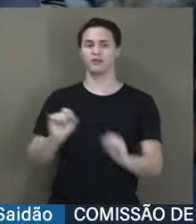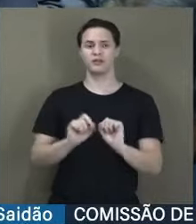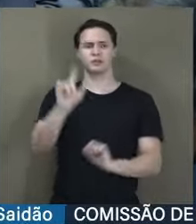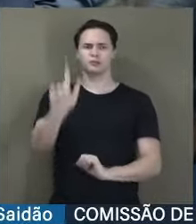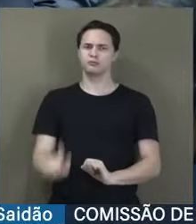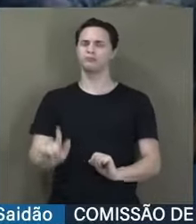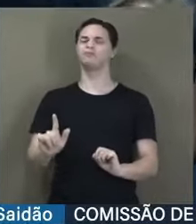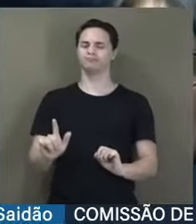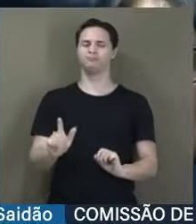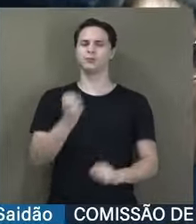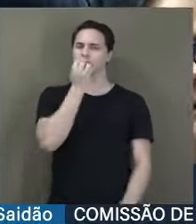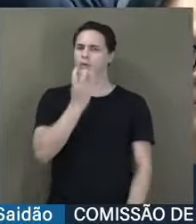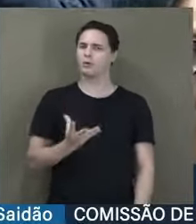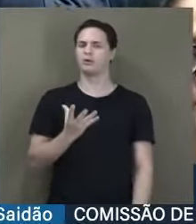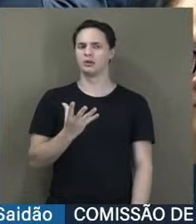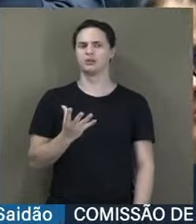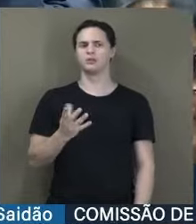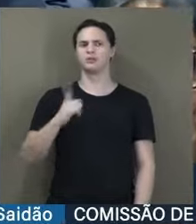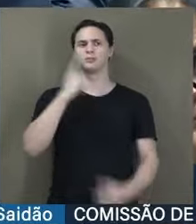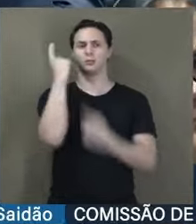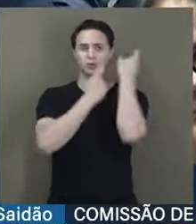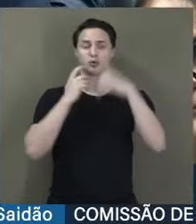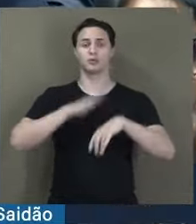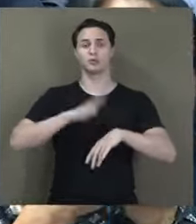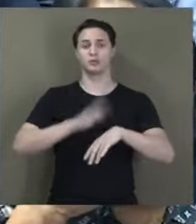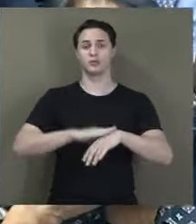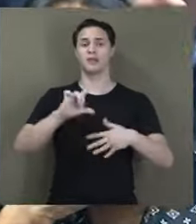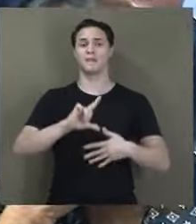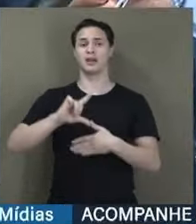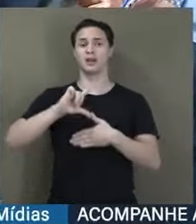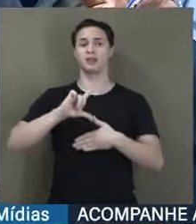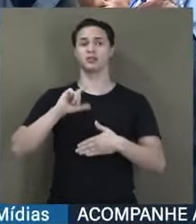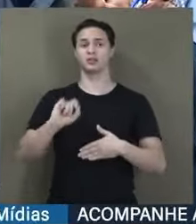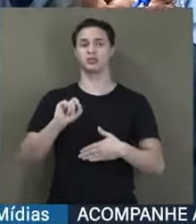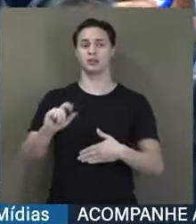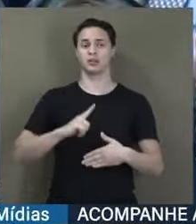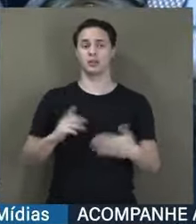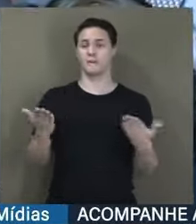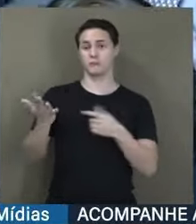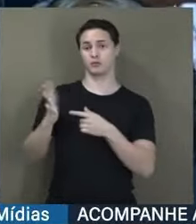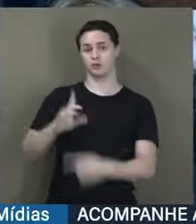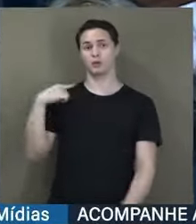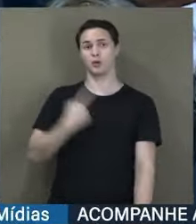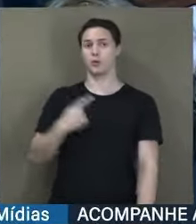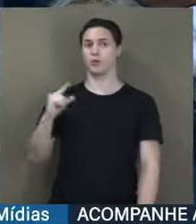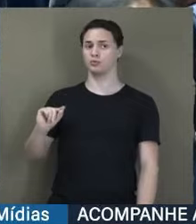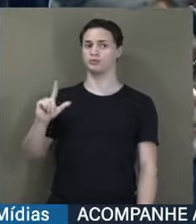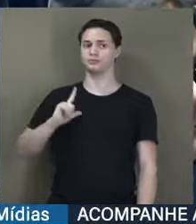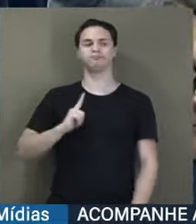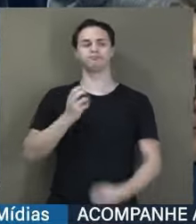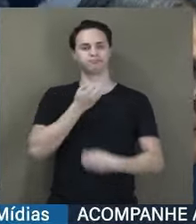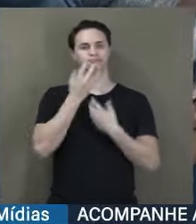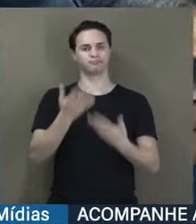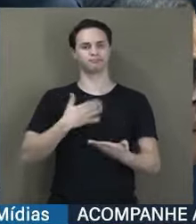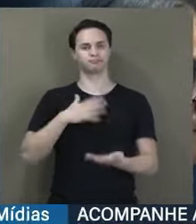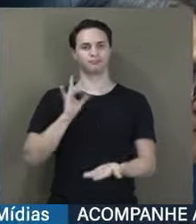gestão e estava muito preocupado com esse momento da América Latina. Ele transpareceu para nós lá com muita sinceridade.